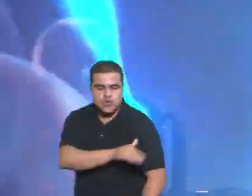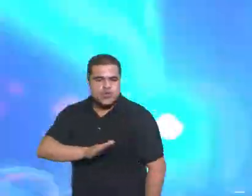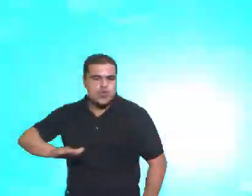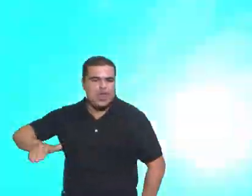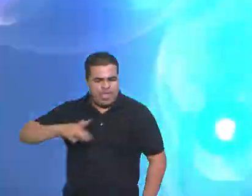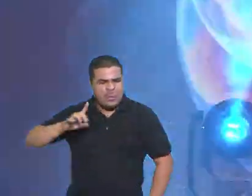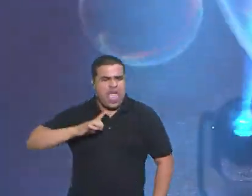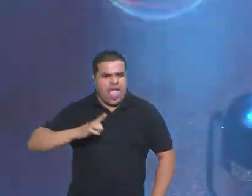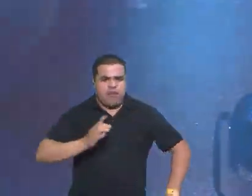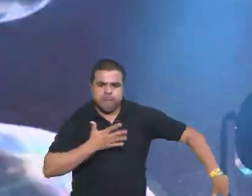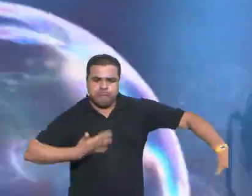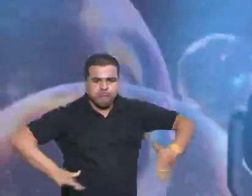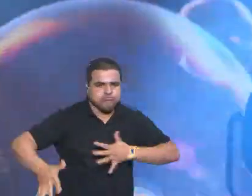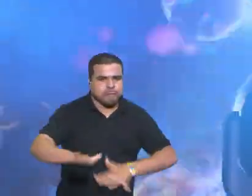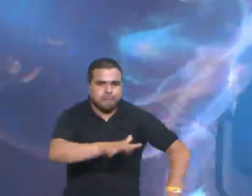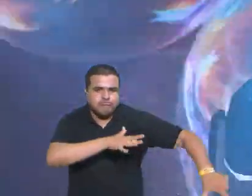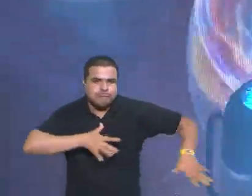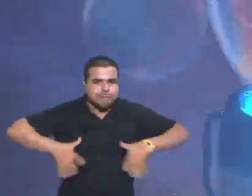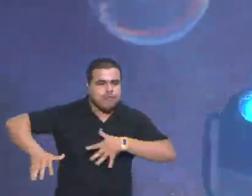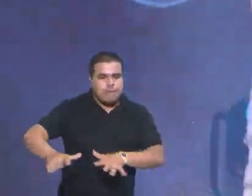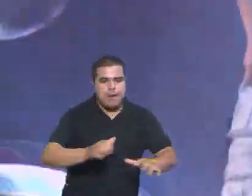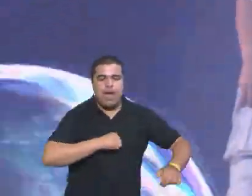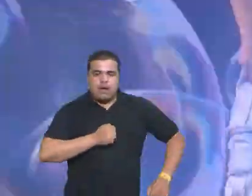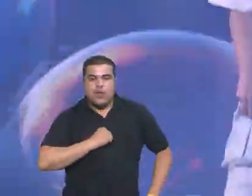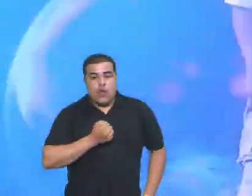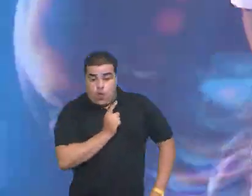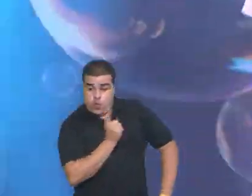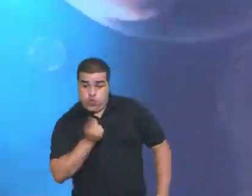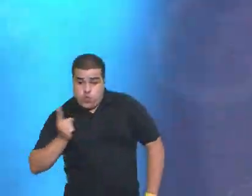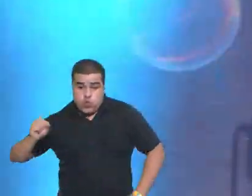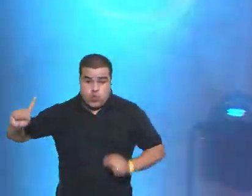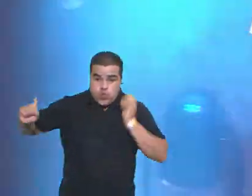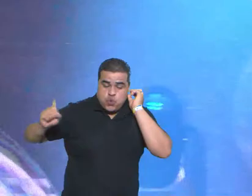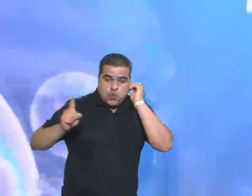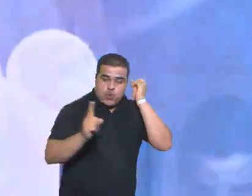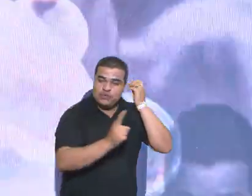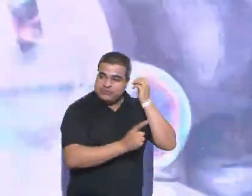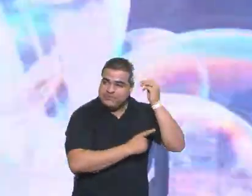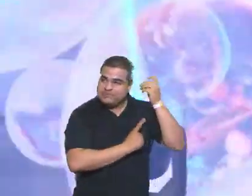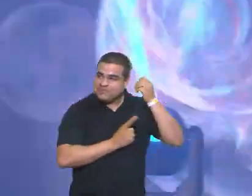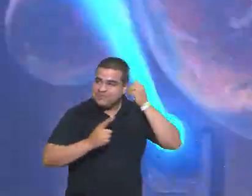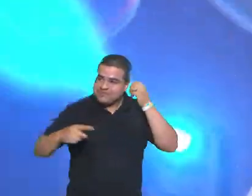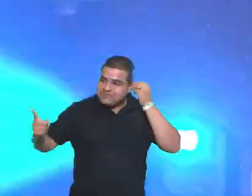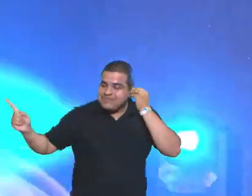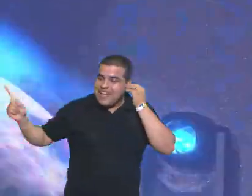criança de Jesus tem energia para gastar corre pra cá